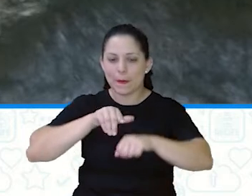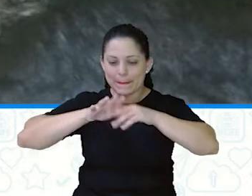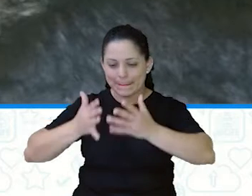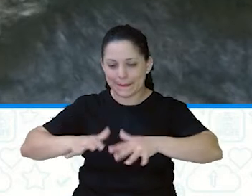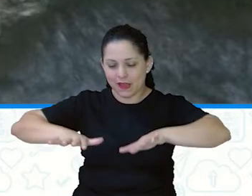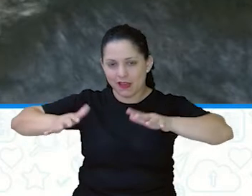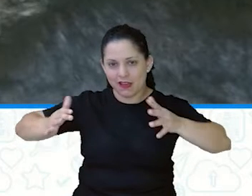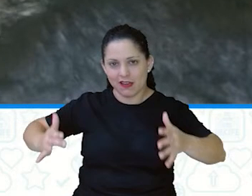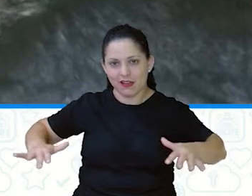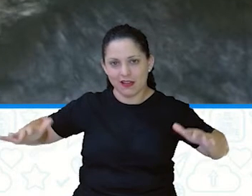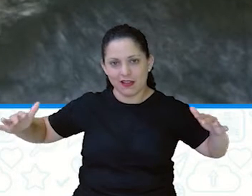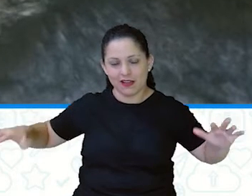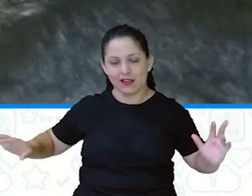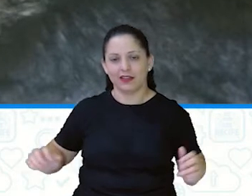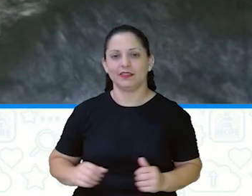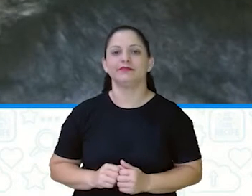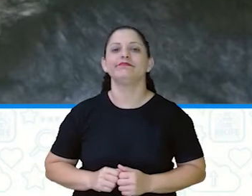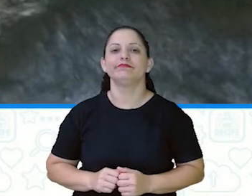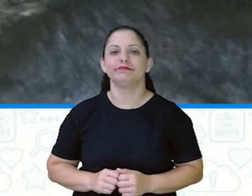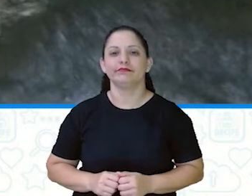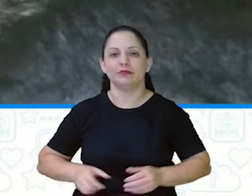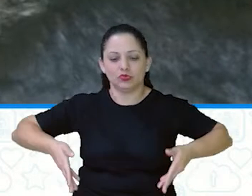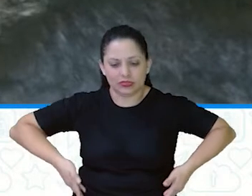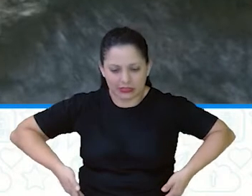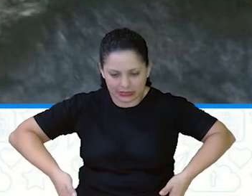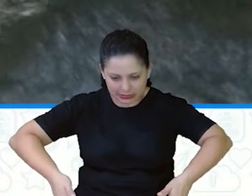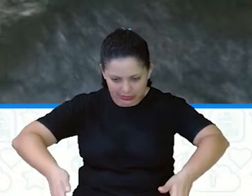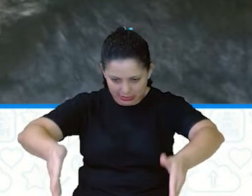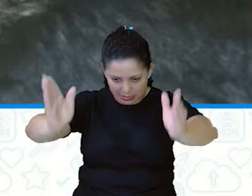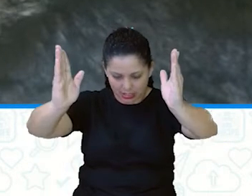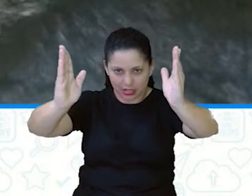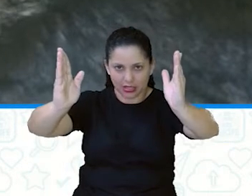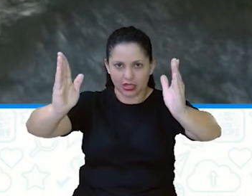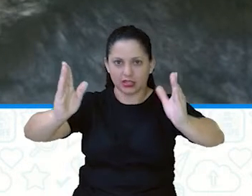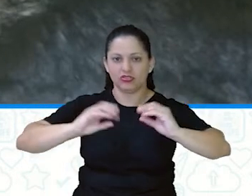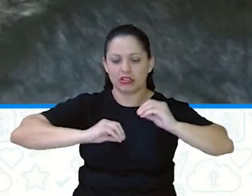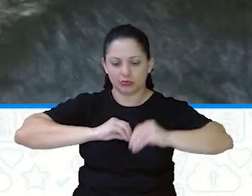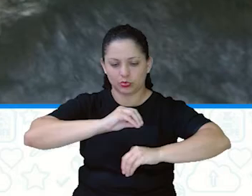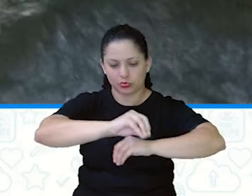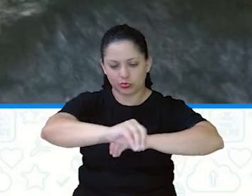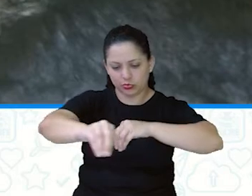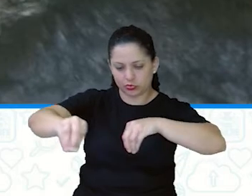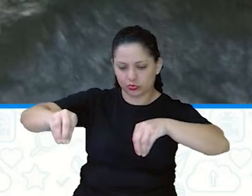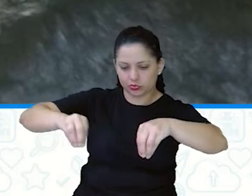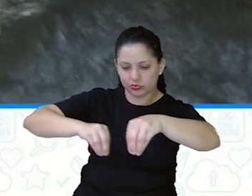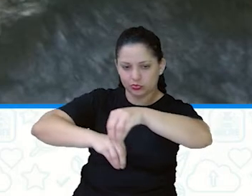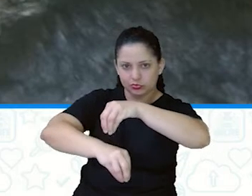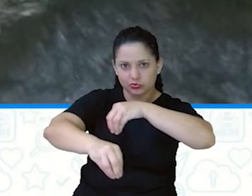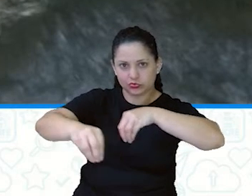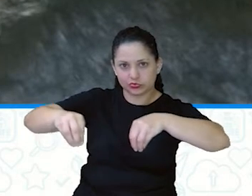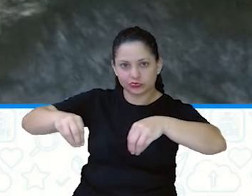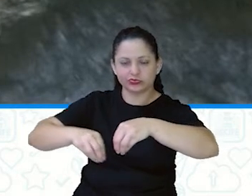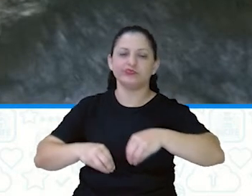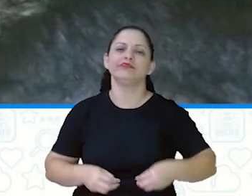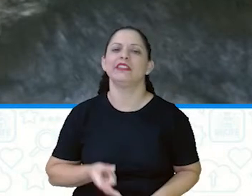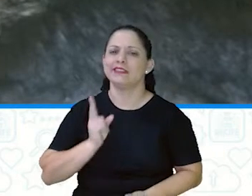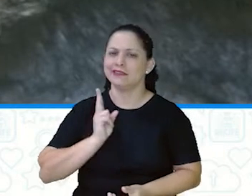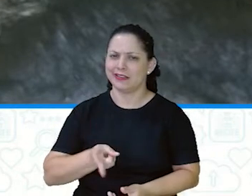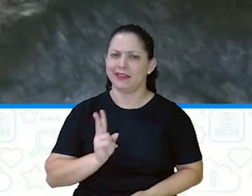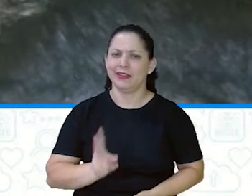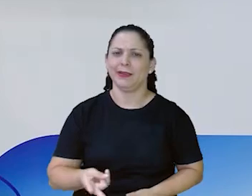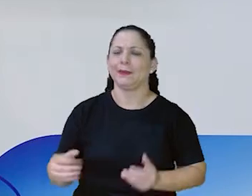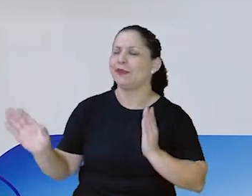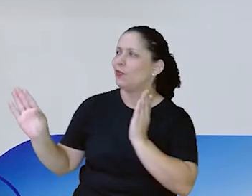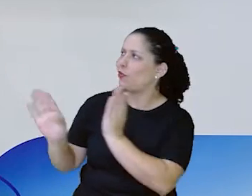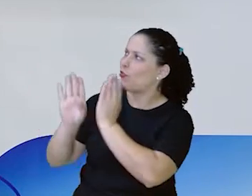mar, nos canais, nas canaletas. Será que é normal a gente encontrar isso